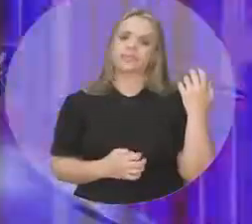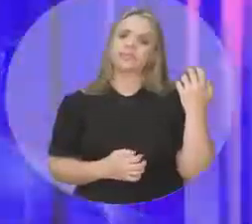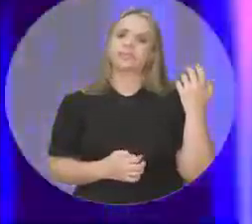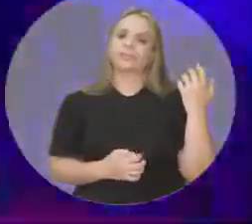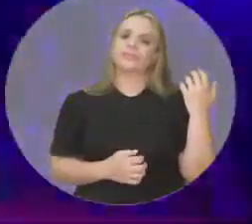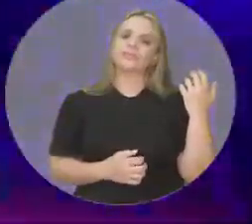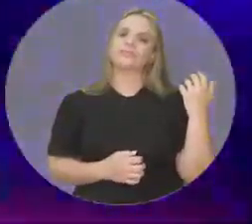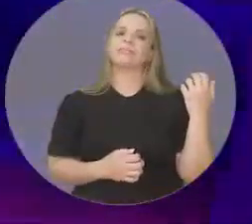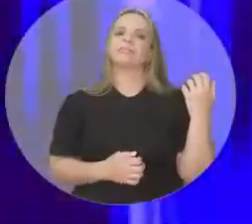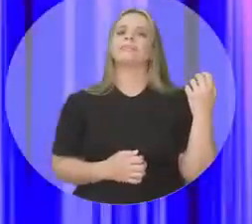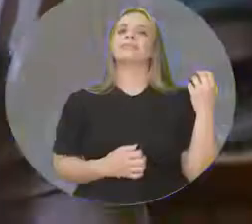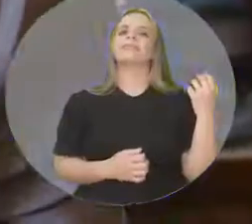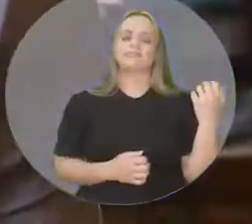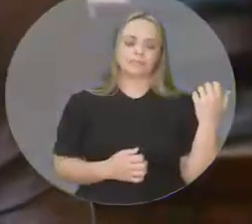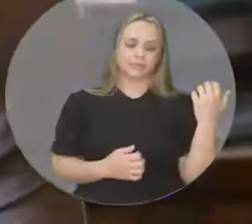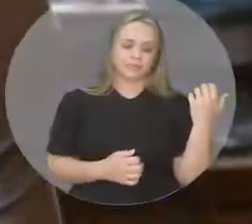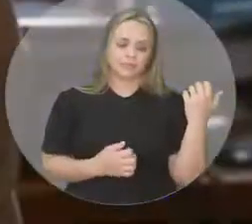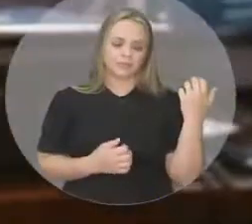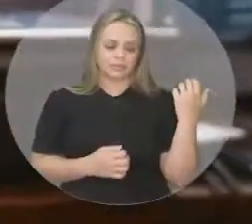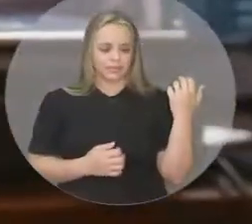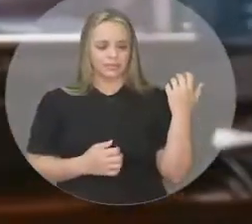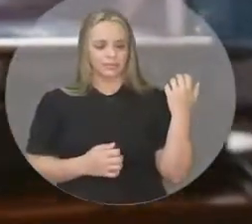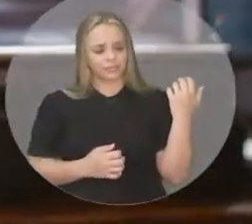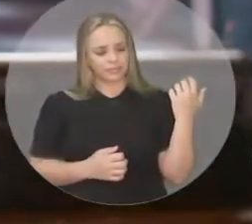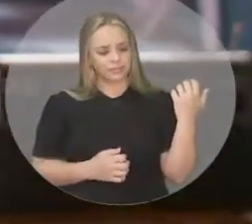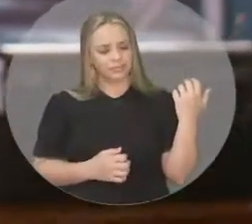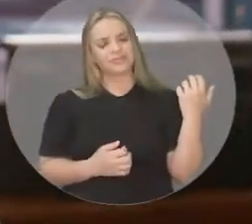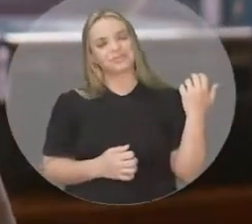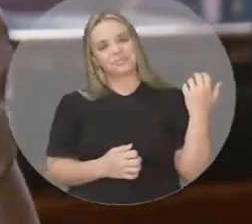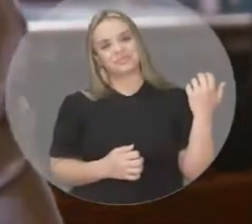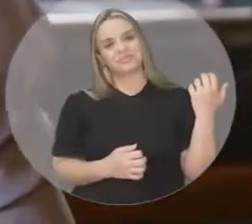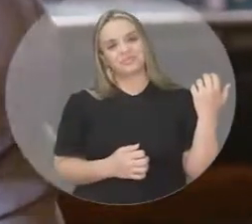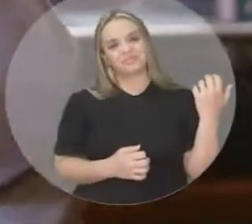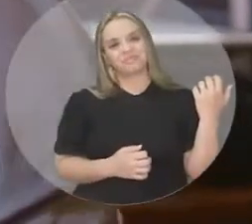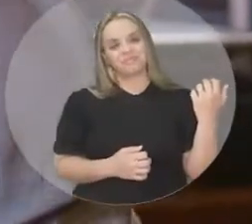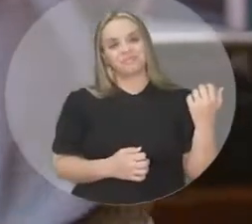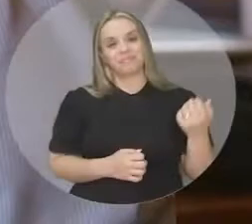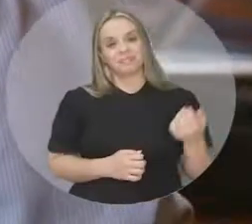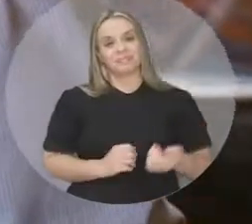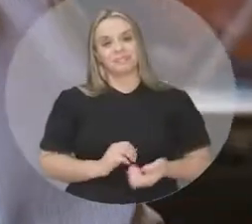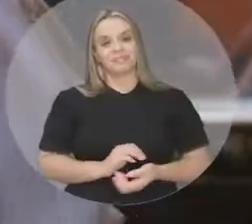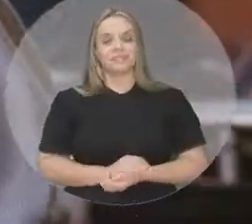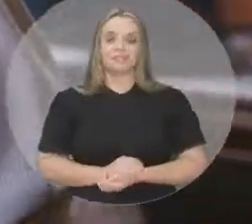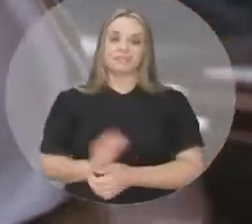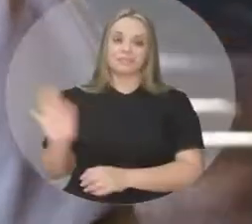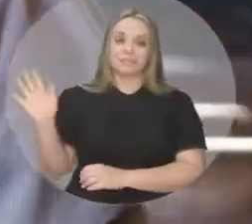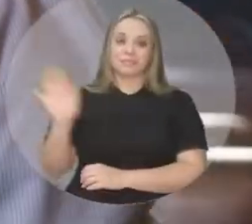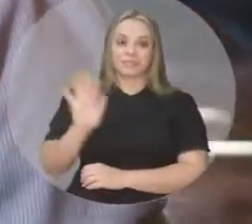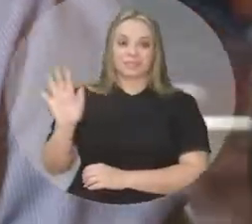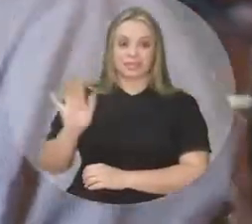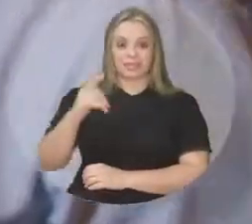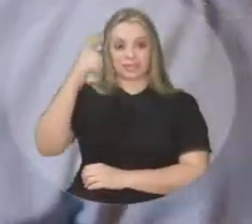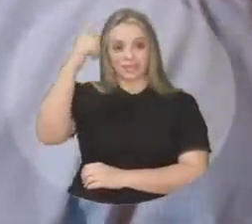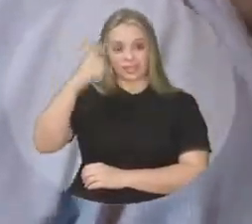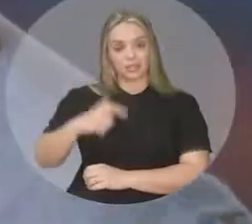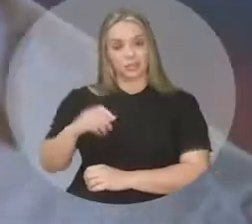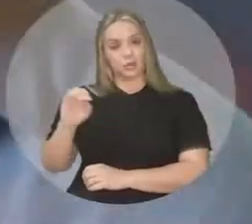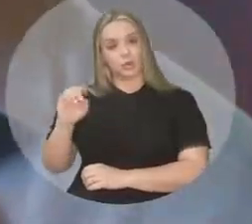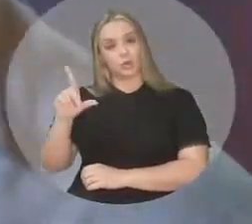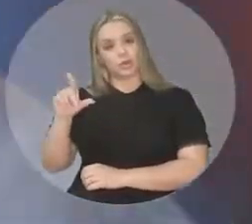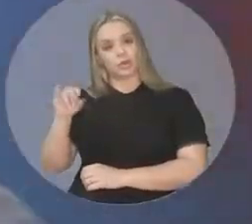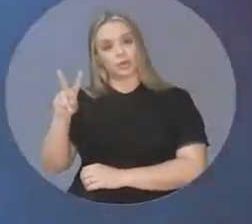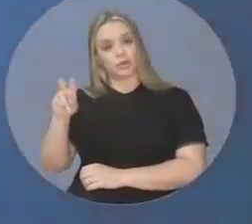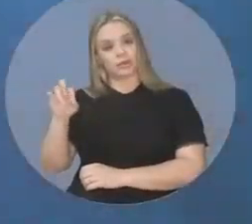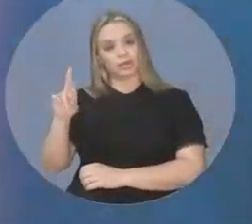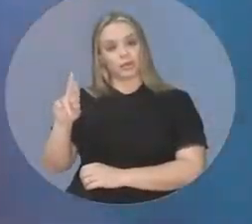Ah, Nandaia! Olá, meu nome é Thiago Araújo, toco na banda Desert Punk, banda de